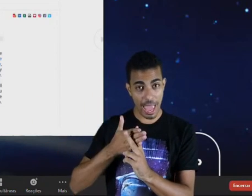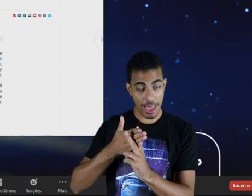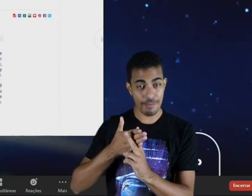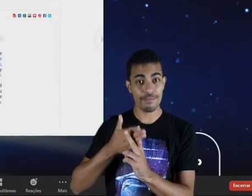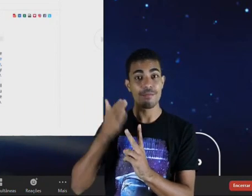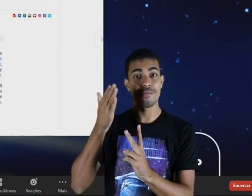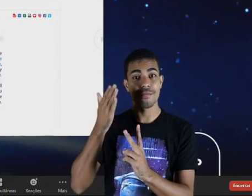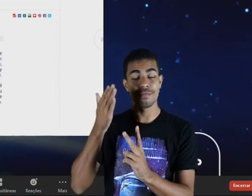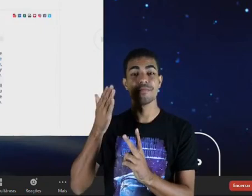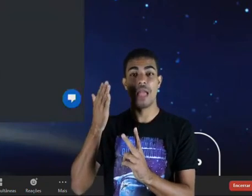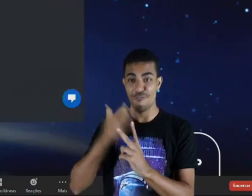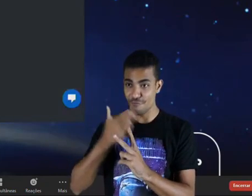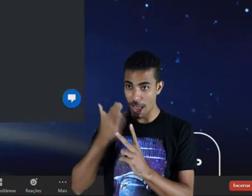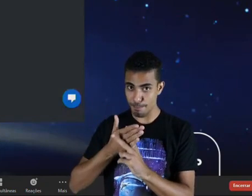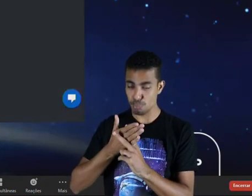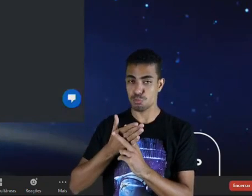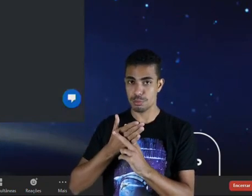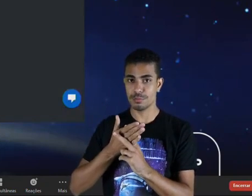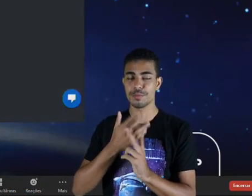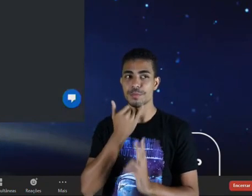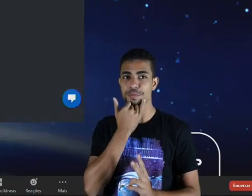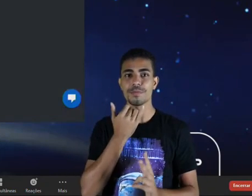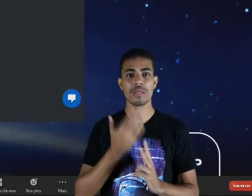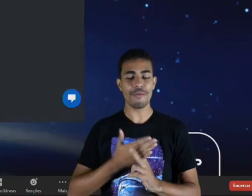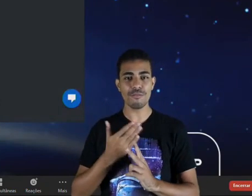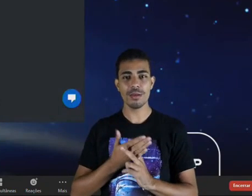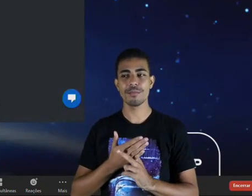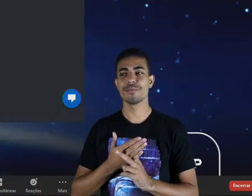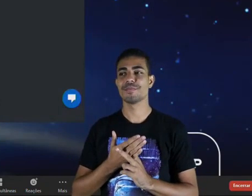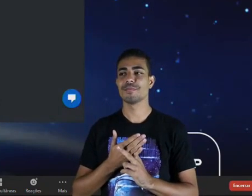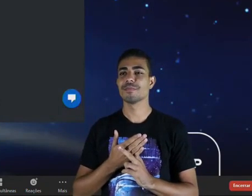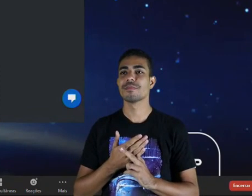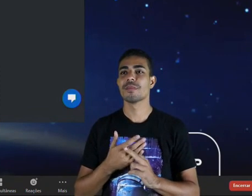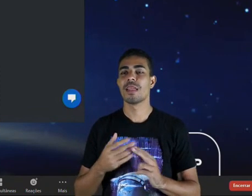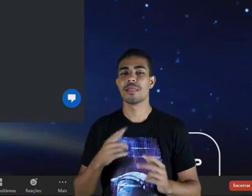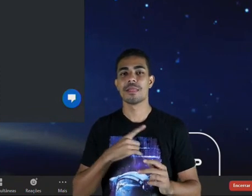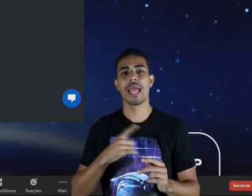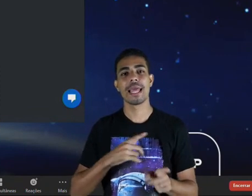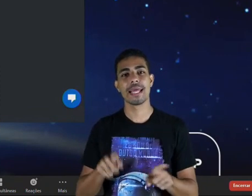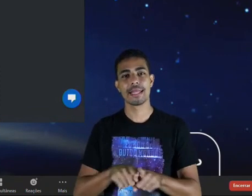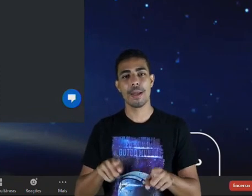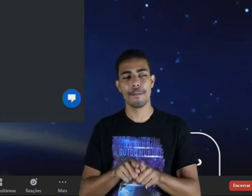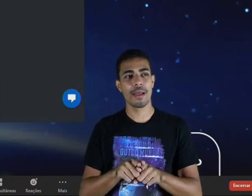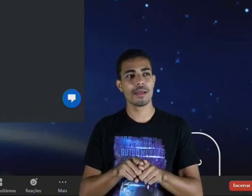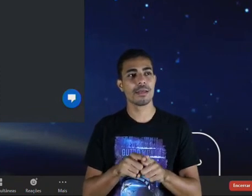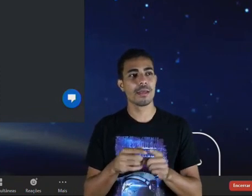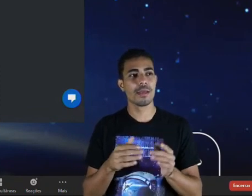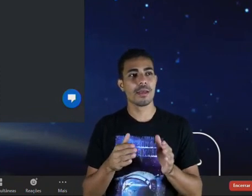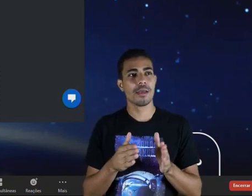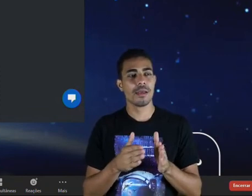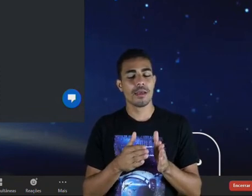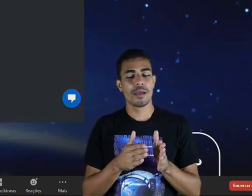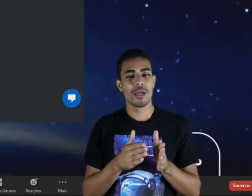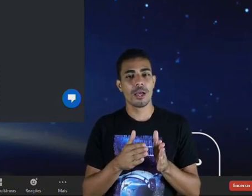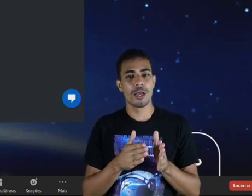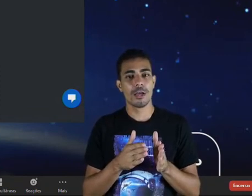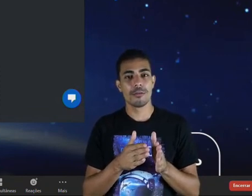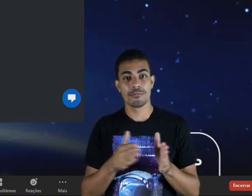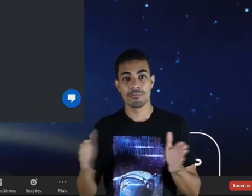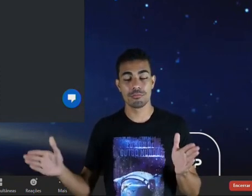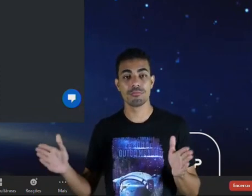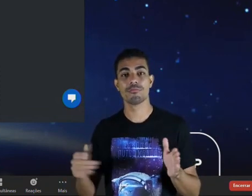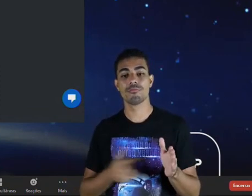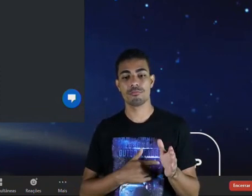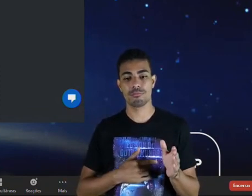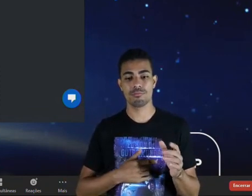está, de graça, para você na internet. Tem também, para aqueles que tiverem condição de pagar um pouquinho mais, tem a série